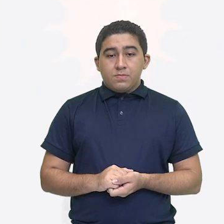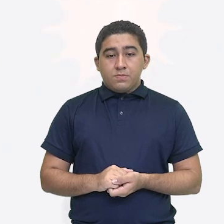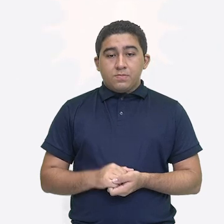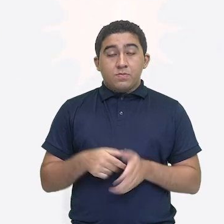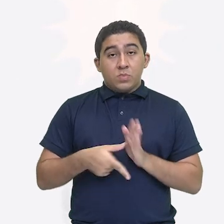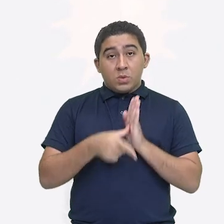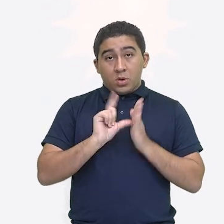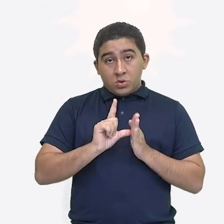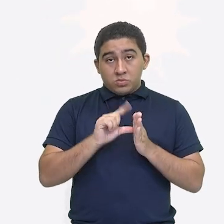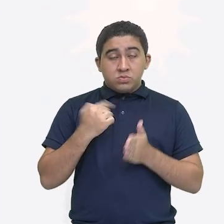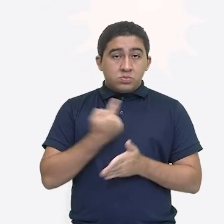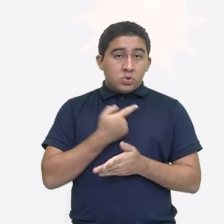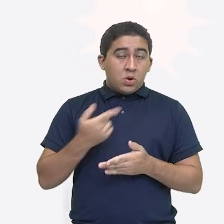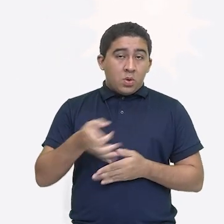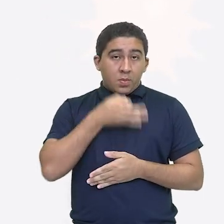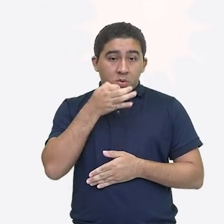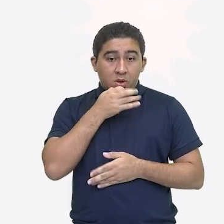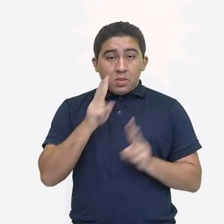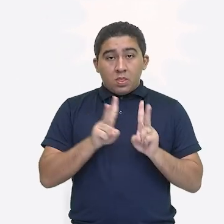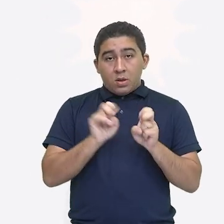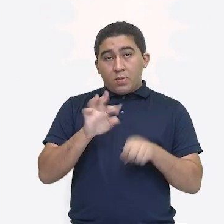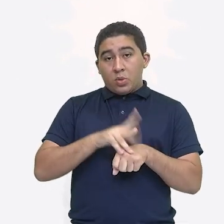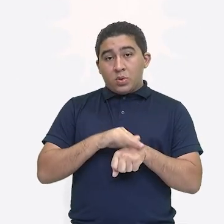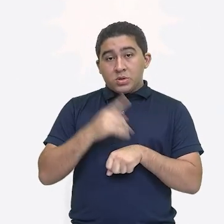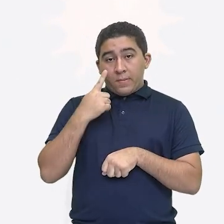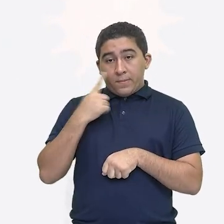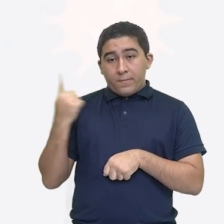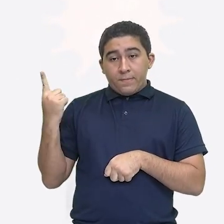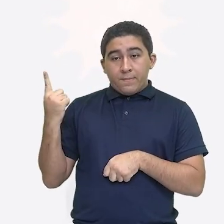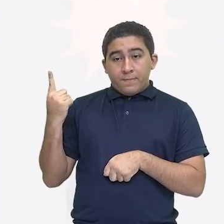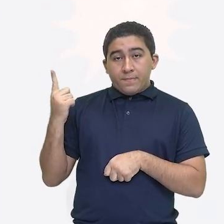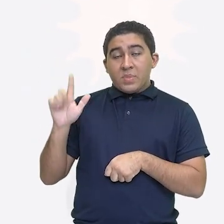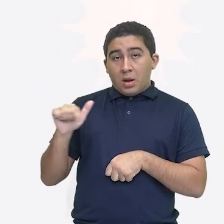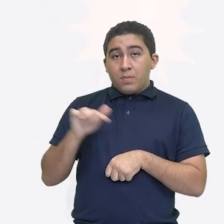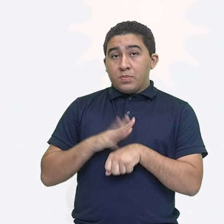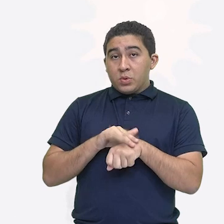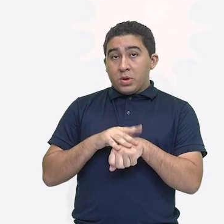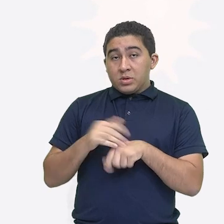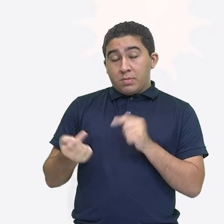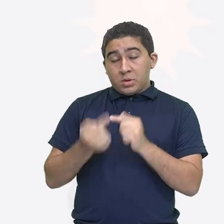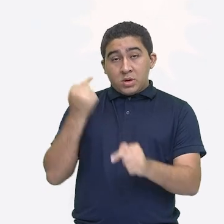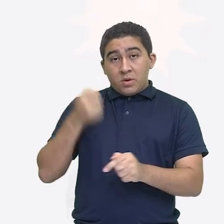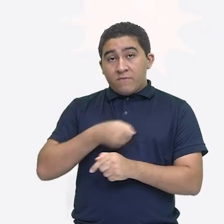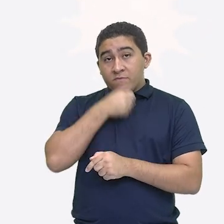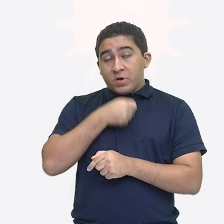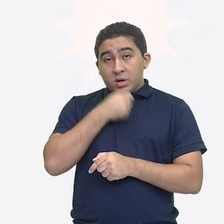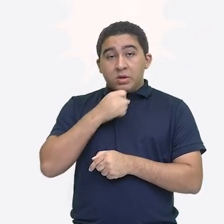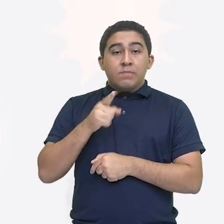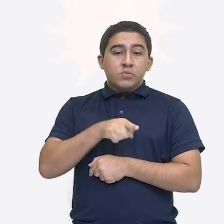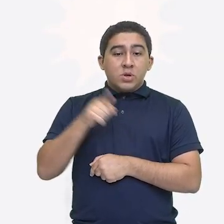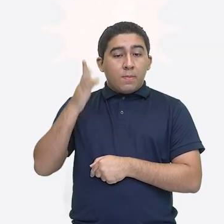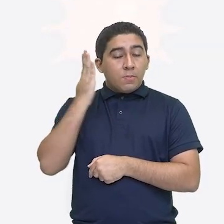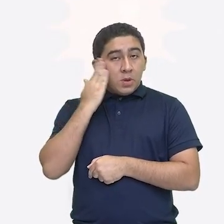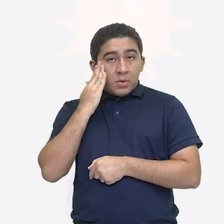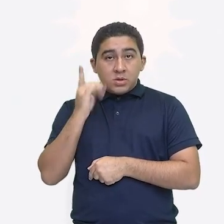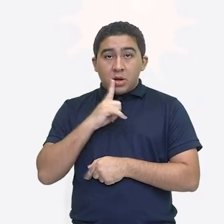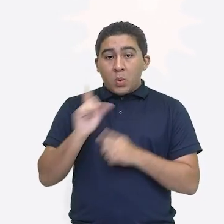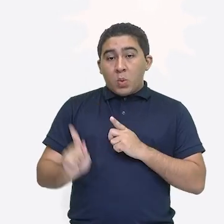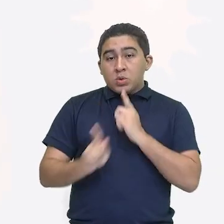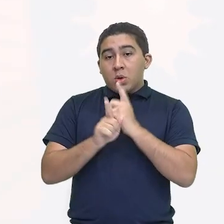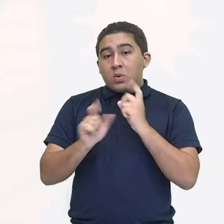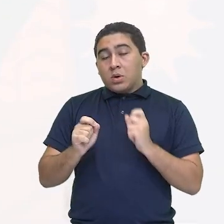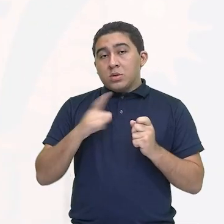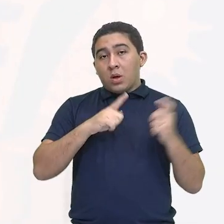Antes de tudo, vamos falar sobre a varíola. Essa é uma doença muito antiga. Para você ter uma ideia, foram encontradas